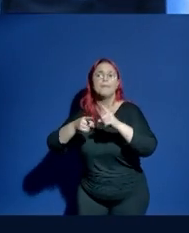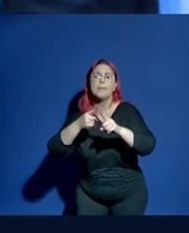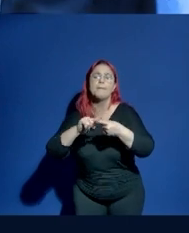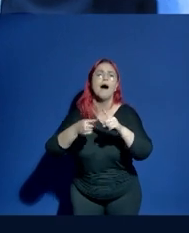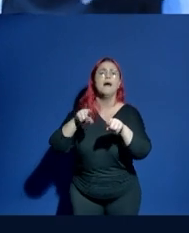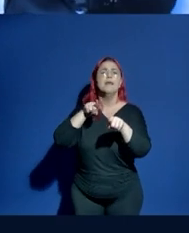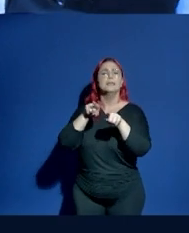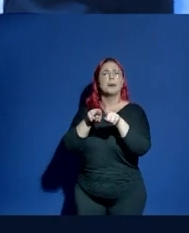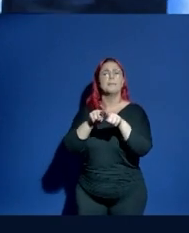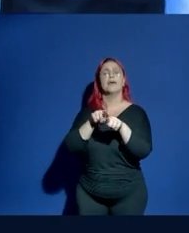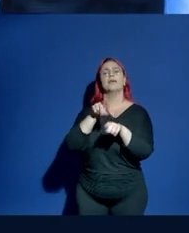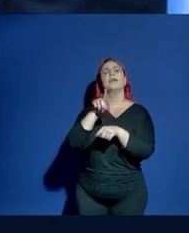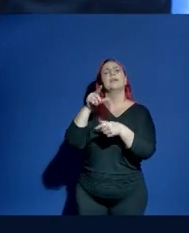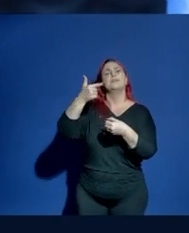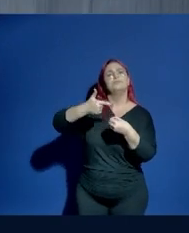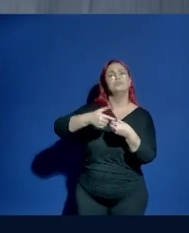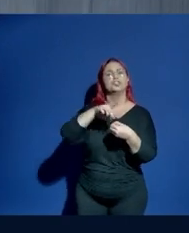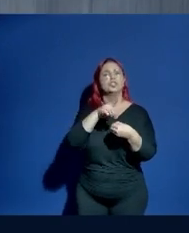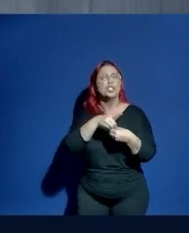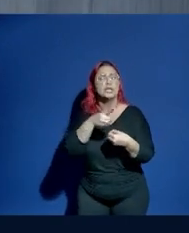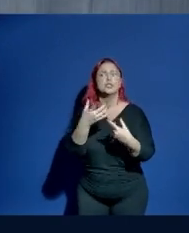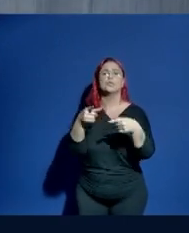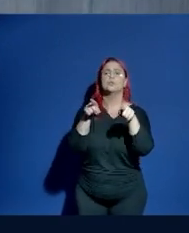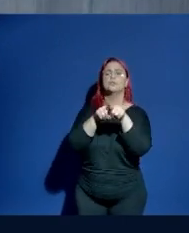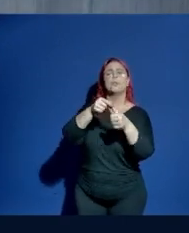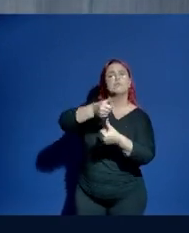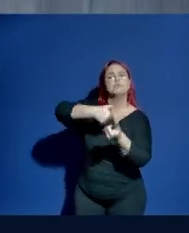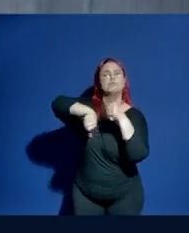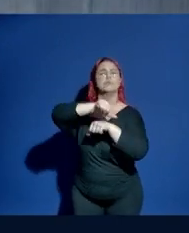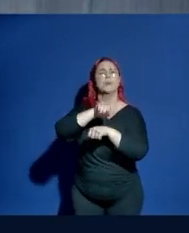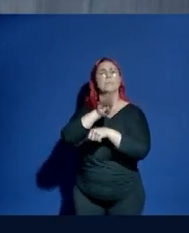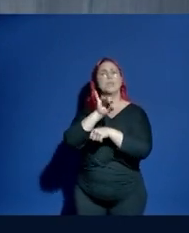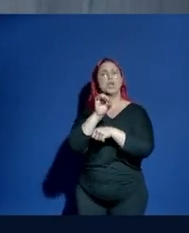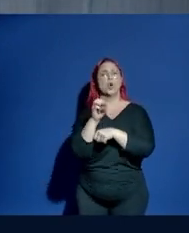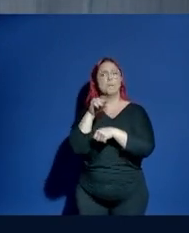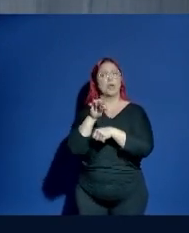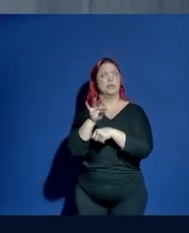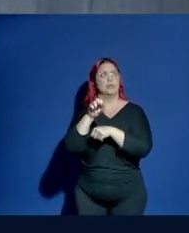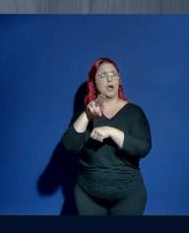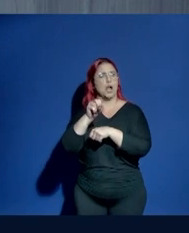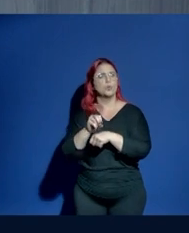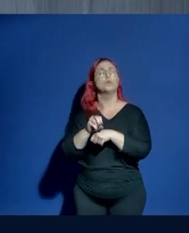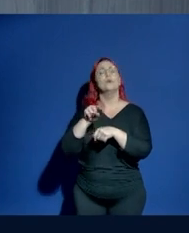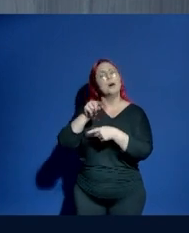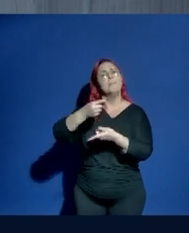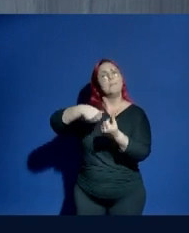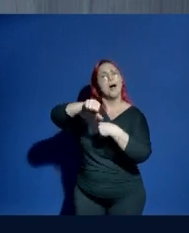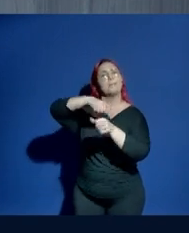troca de diesel por meio metano GLP problema etano Olha como tipo de mecânico